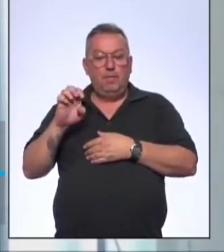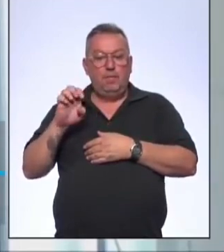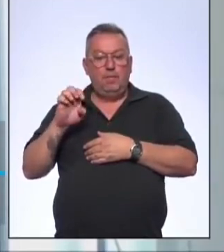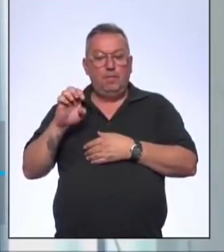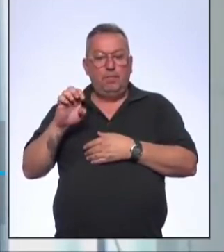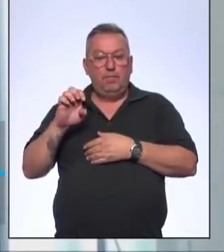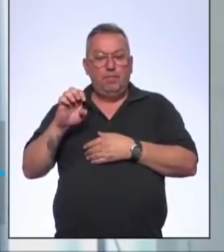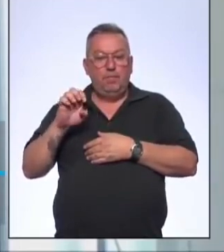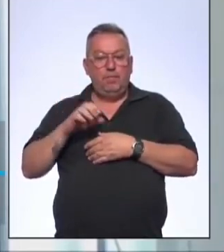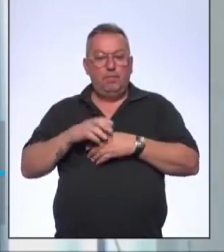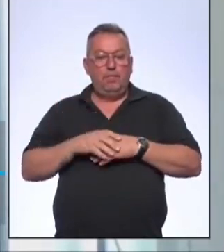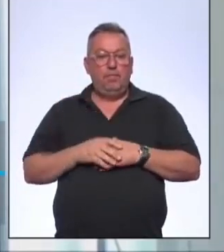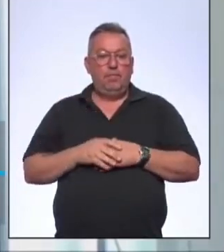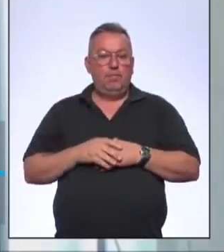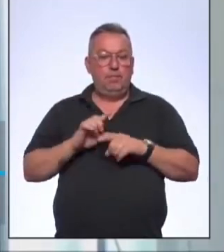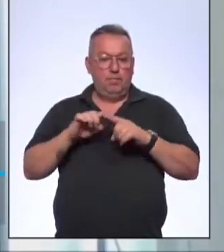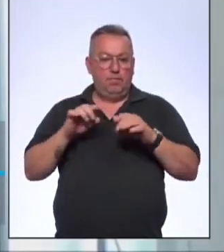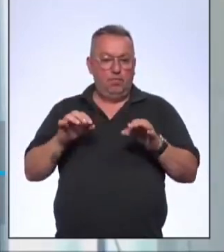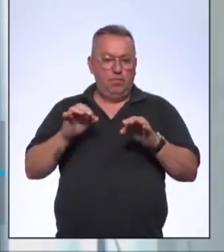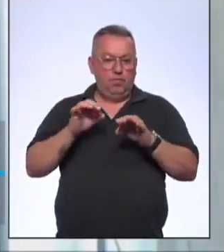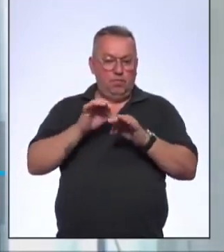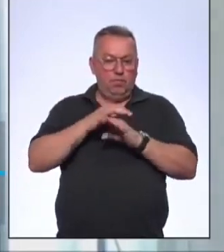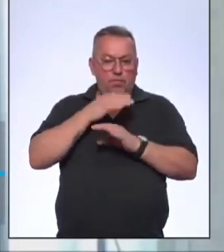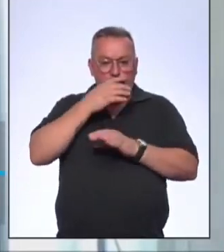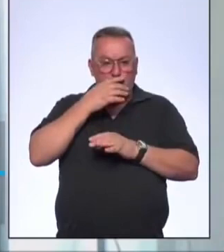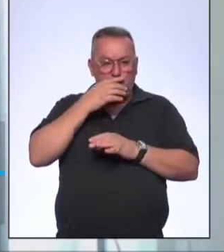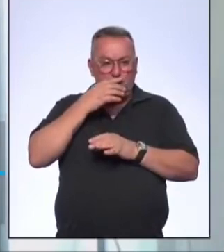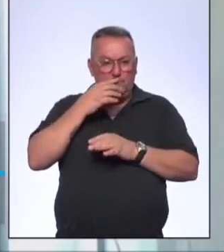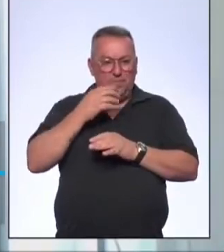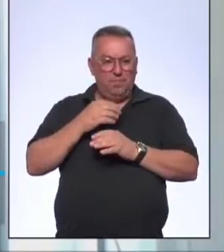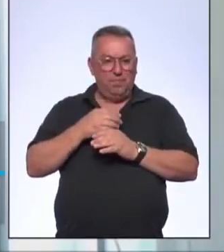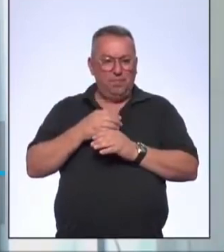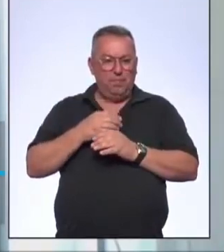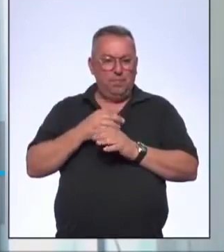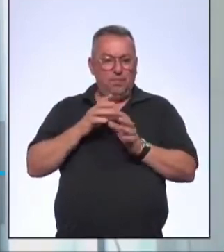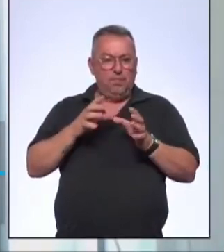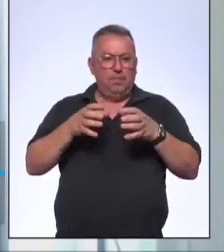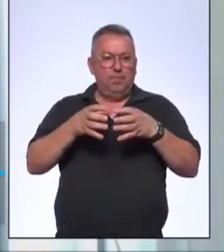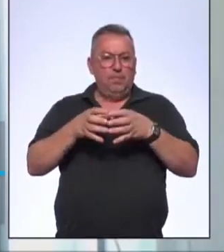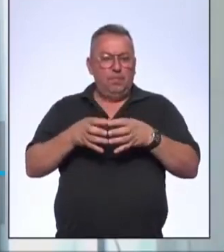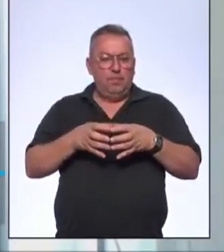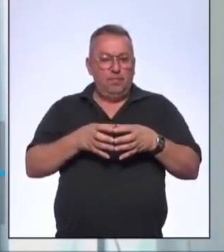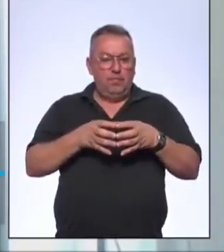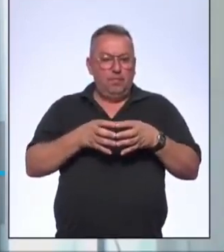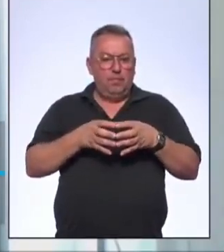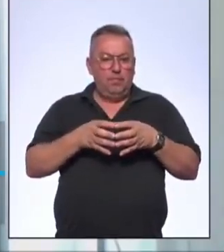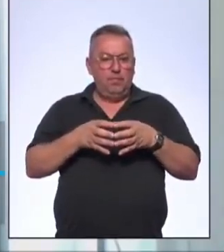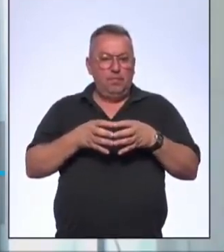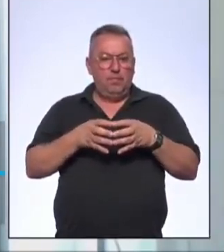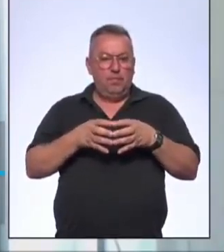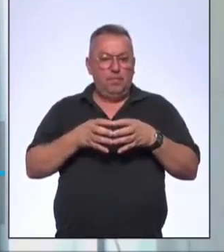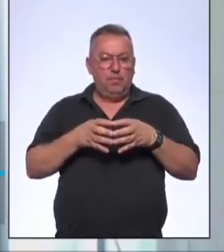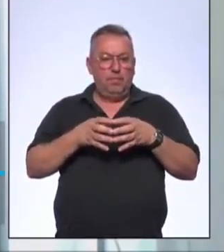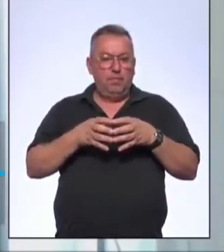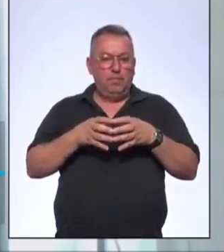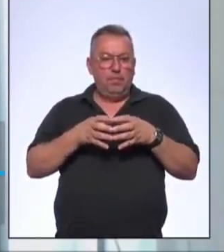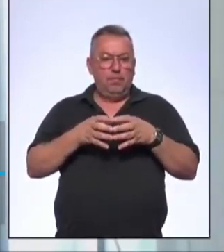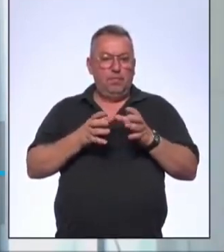E o Edgar, só para finalizar, glândula, são conjuntos